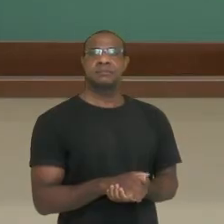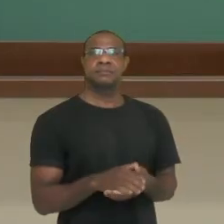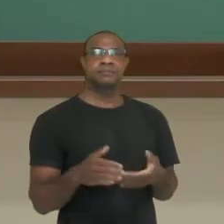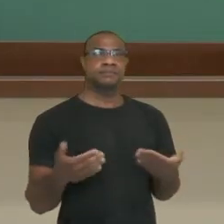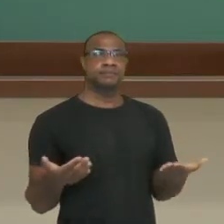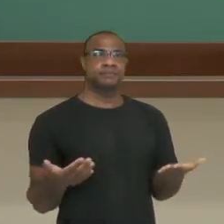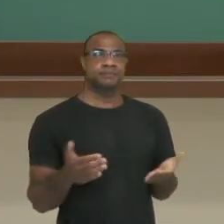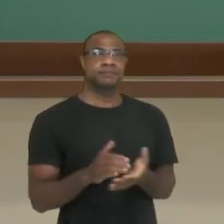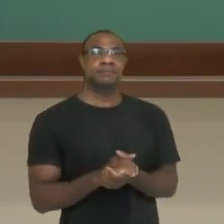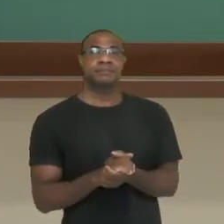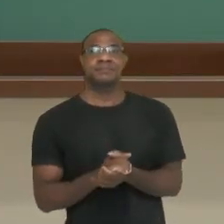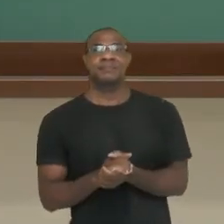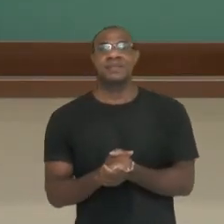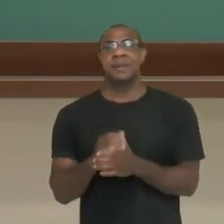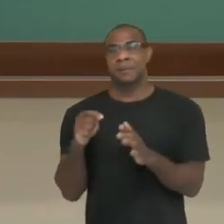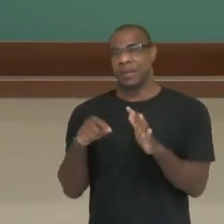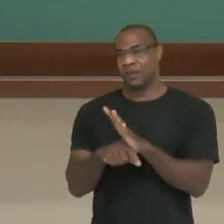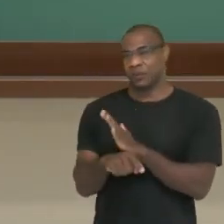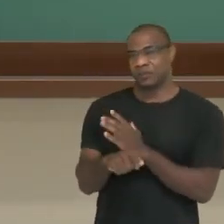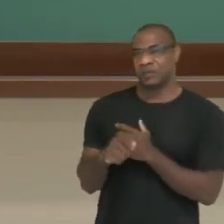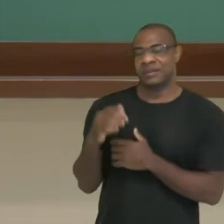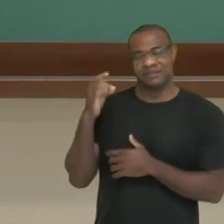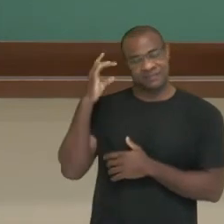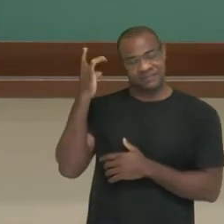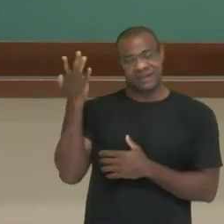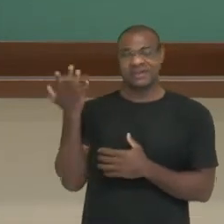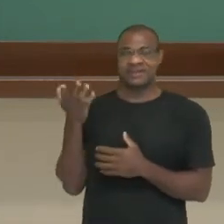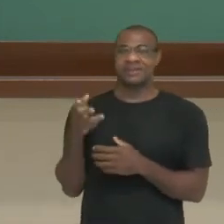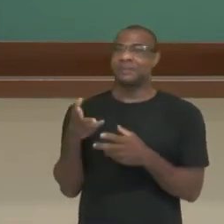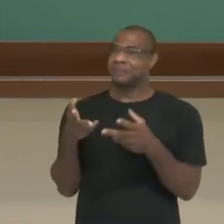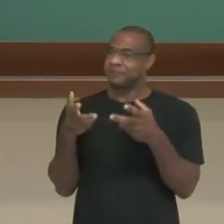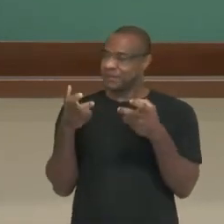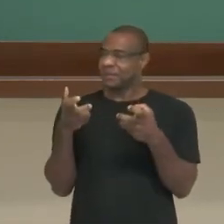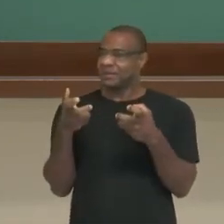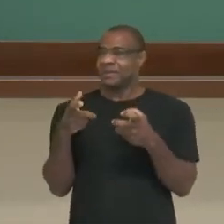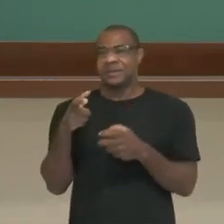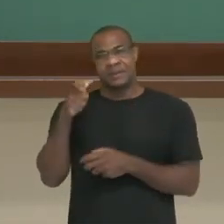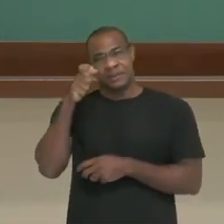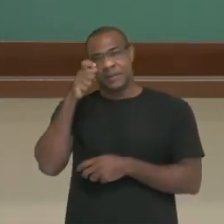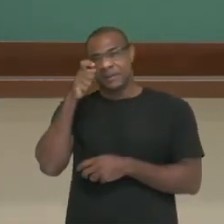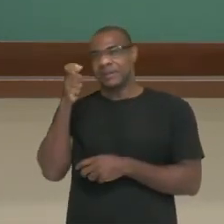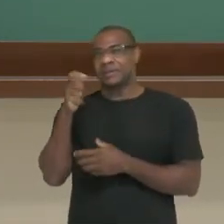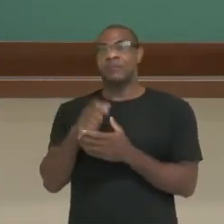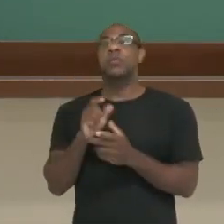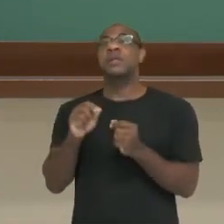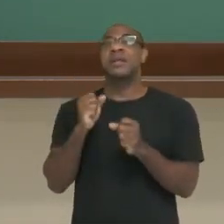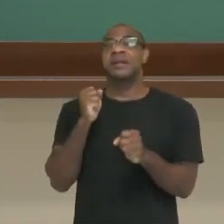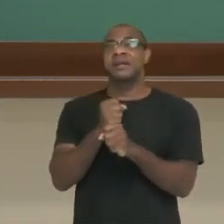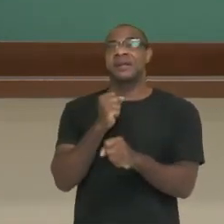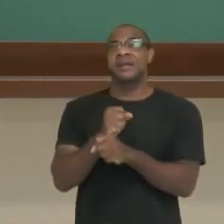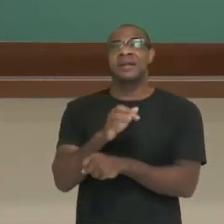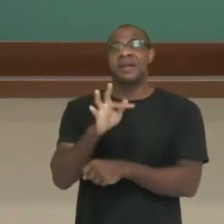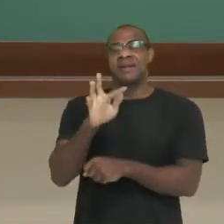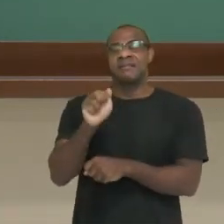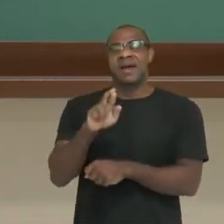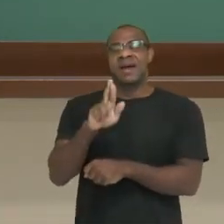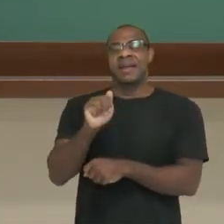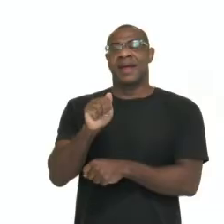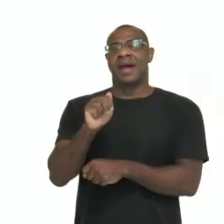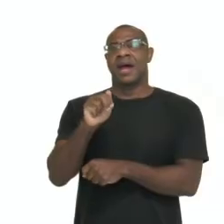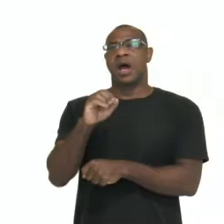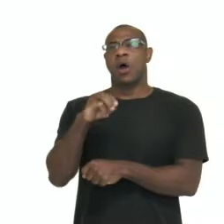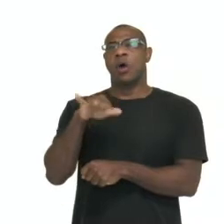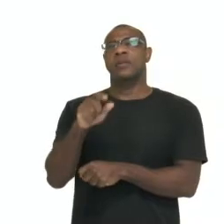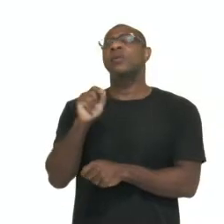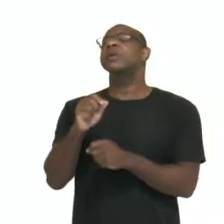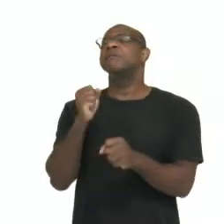Uma questão bem objetiva e muito fácil. Você prestou atenção no que a gente conversou. O que eram obras faraônicas durante esse